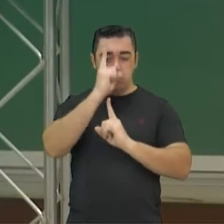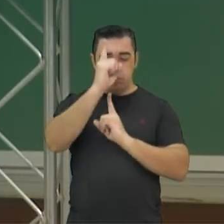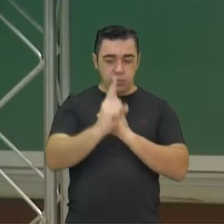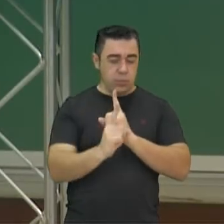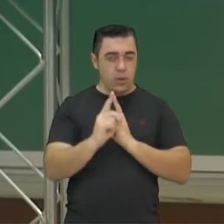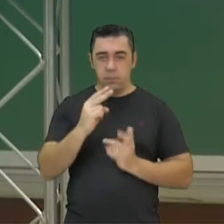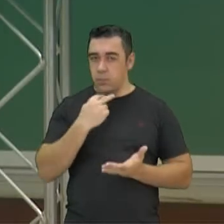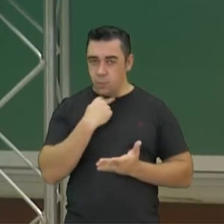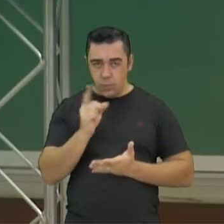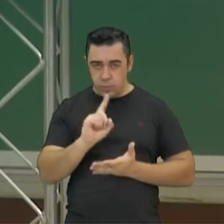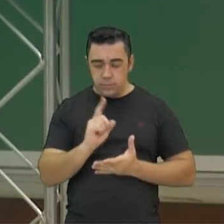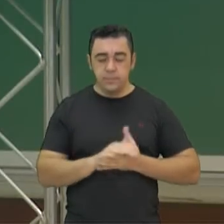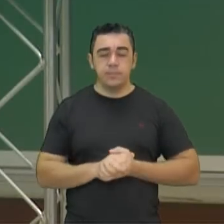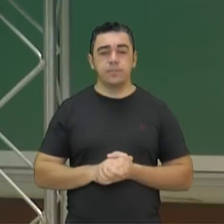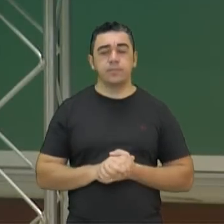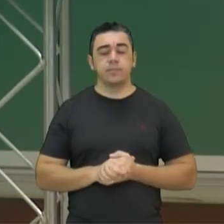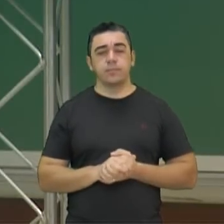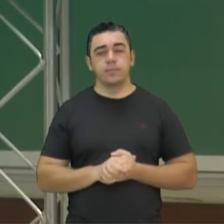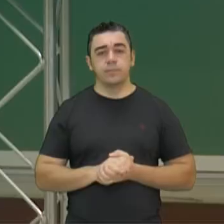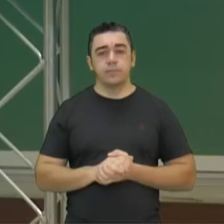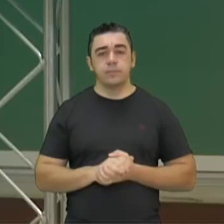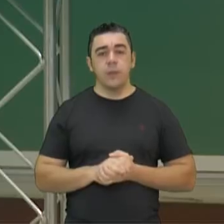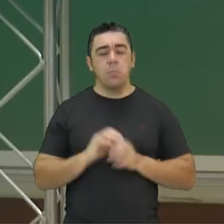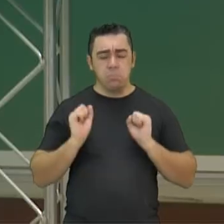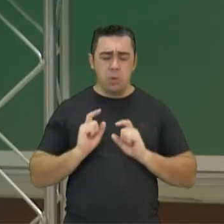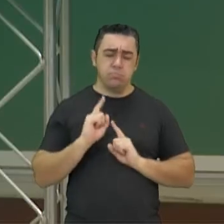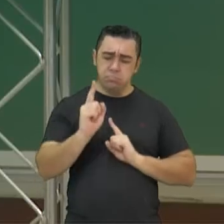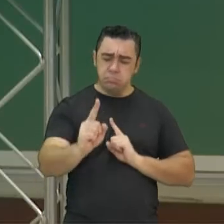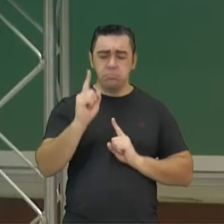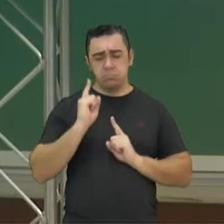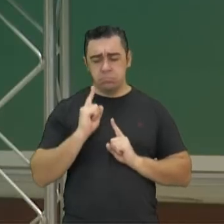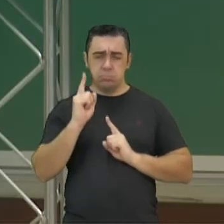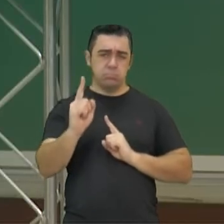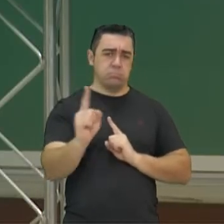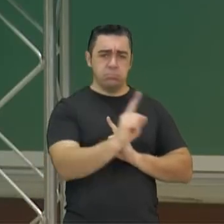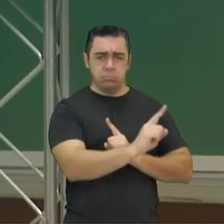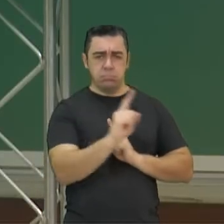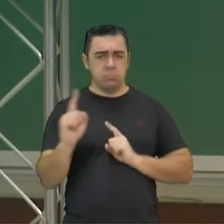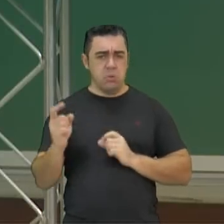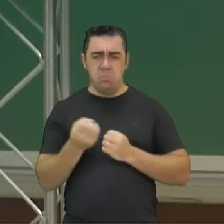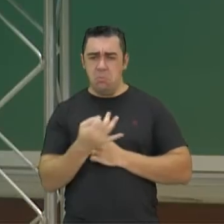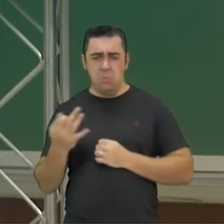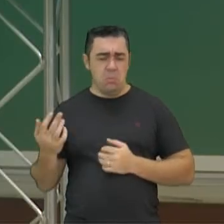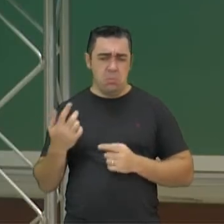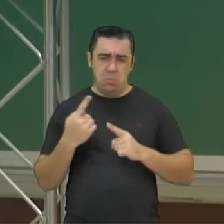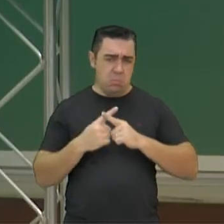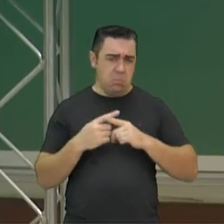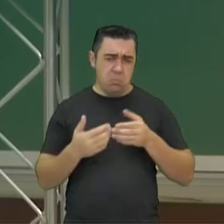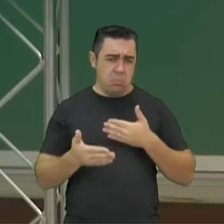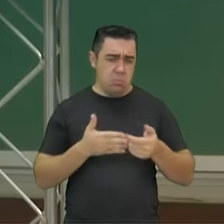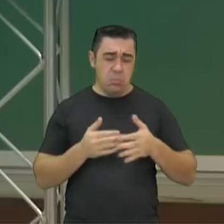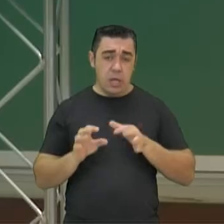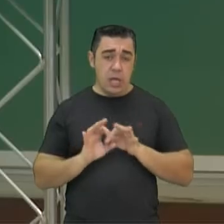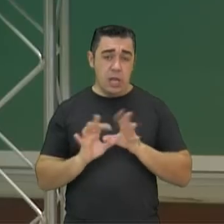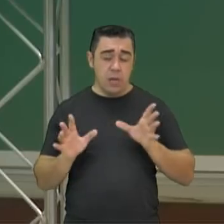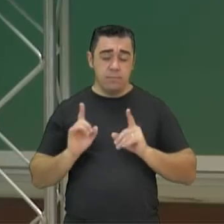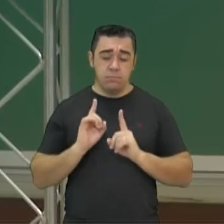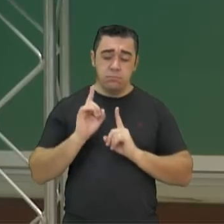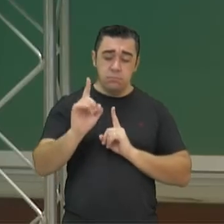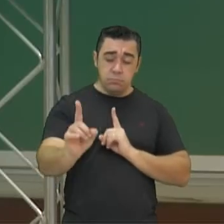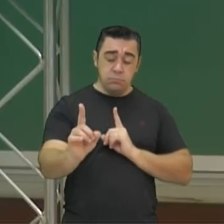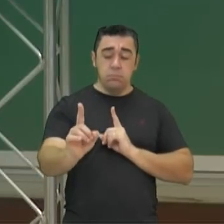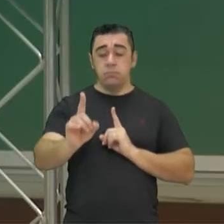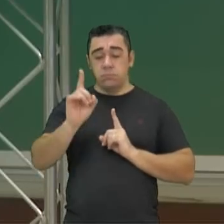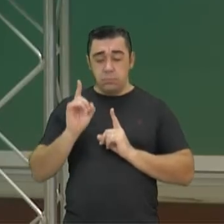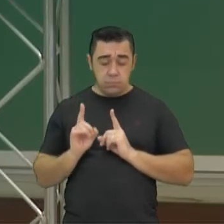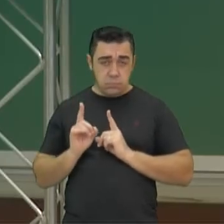dama também não pode. E pode avançar e retroceder quantas vezes quiser. Então, ela vai até no final, volta, vai na diagonal. Então, ela